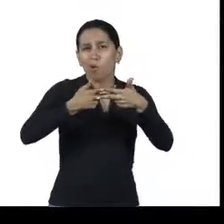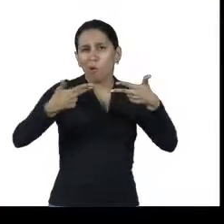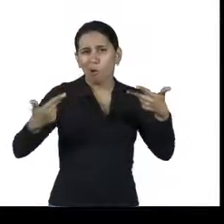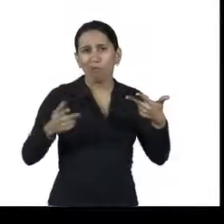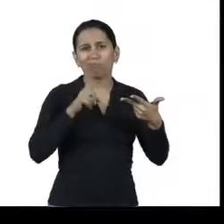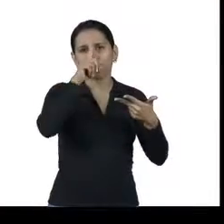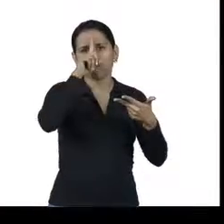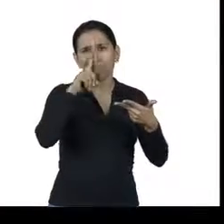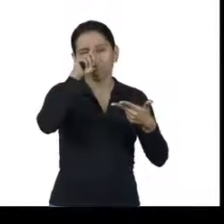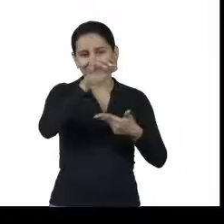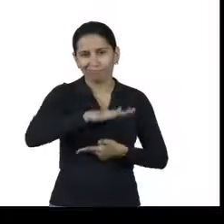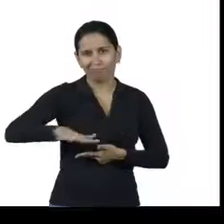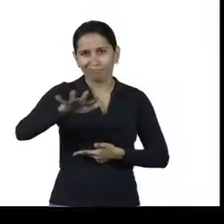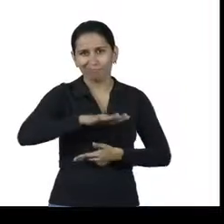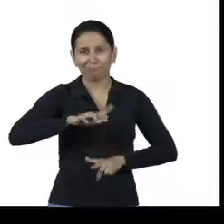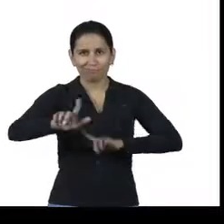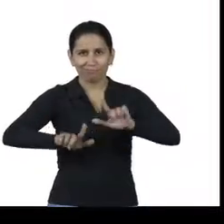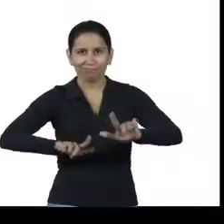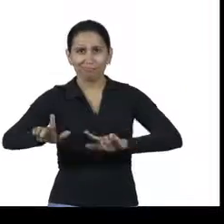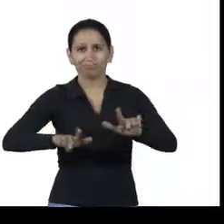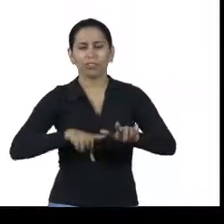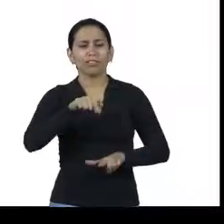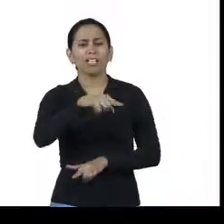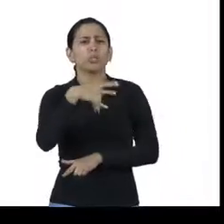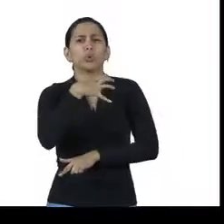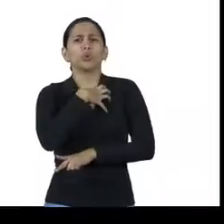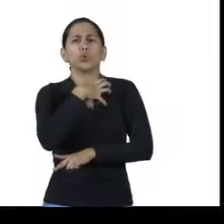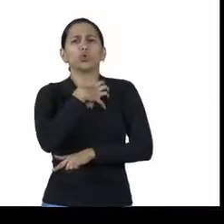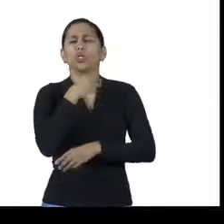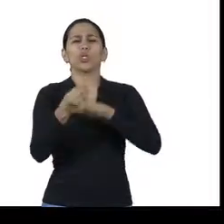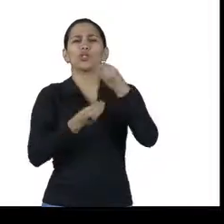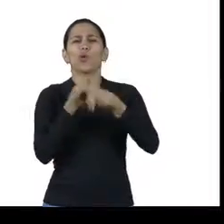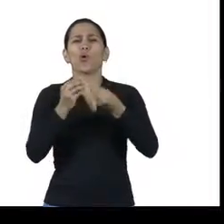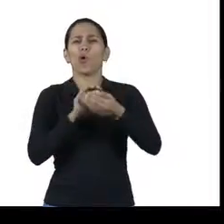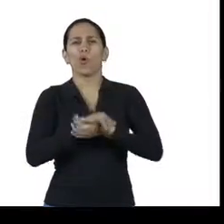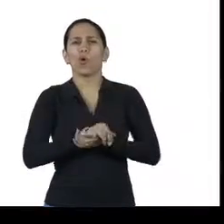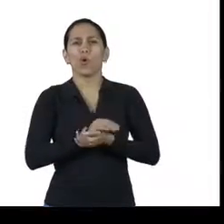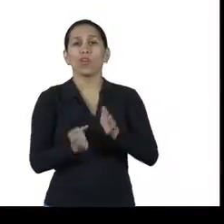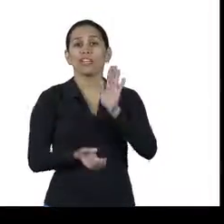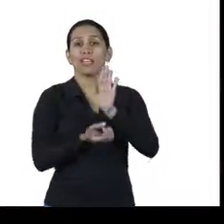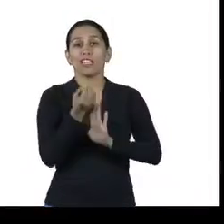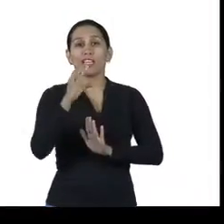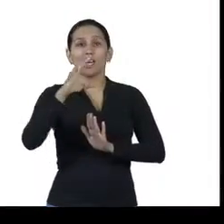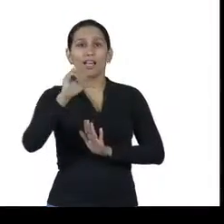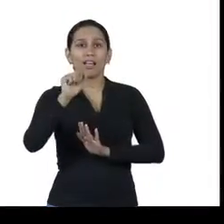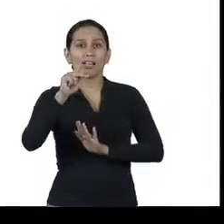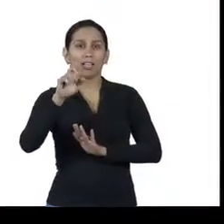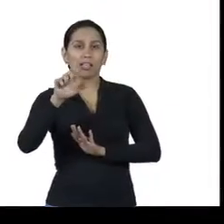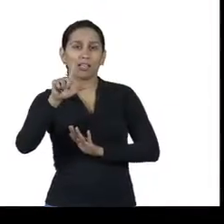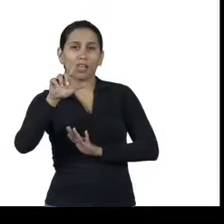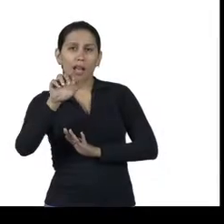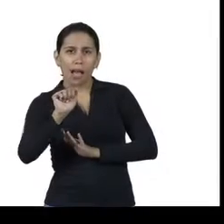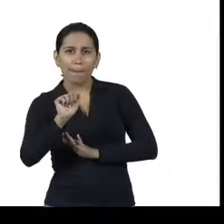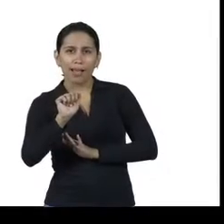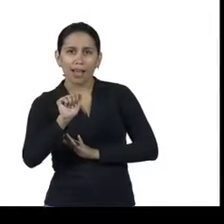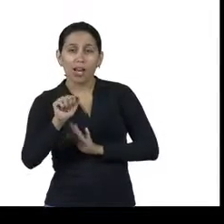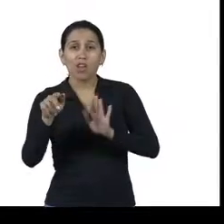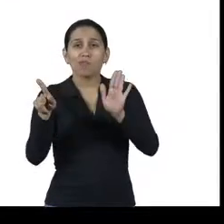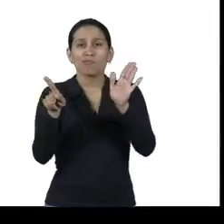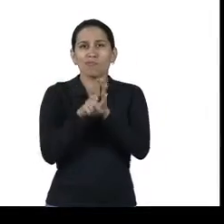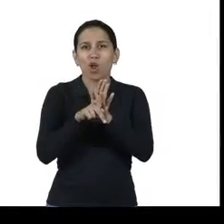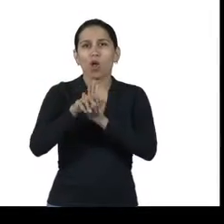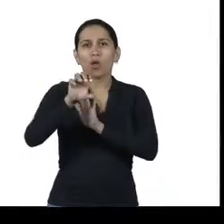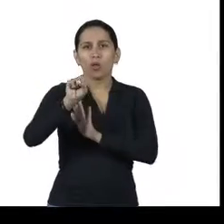possíveis agentes no ambiente de trabalho. Uma forma de fazer isso é instalando capelas de exaustão de solda, que são usadas para